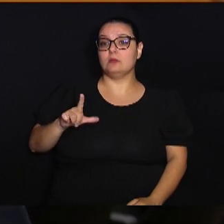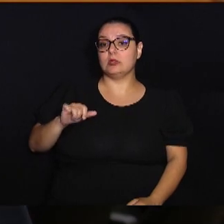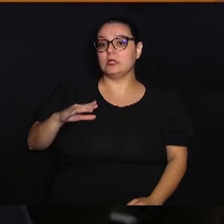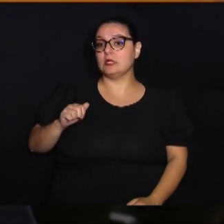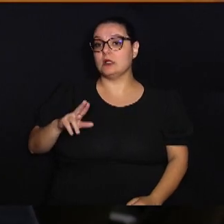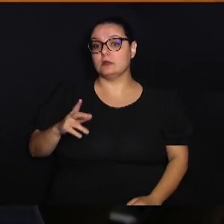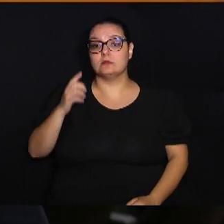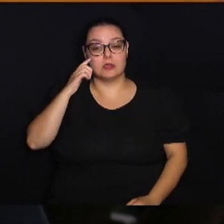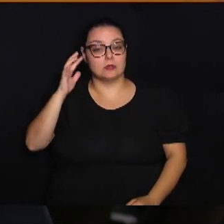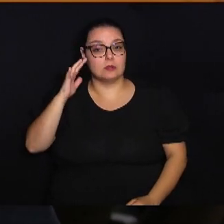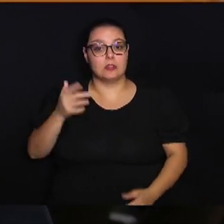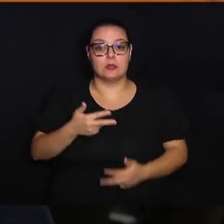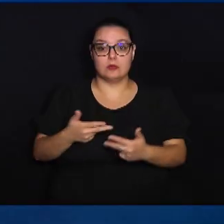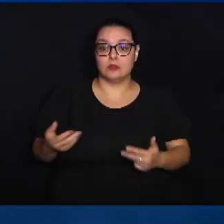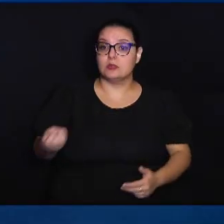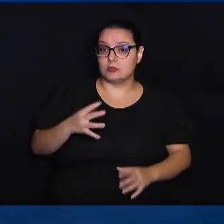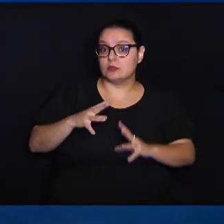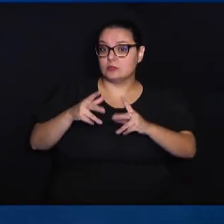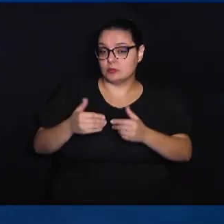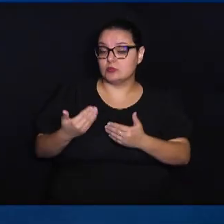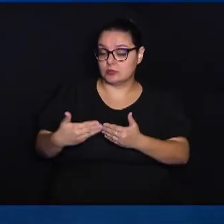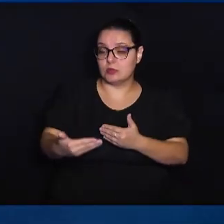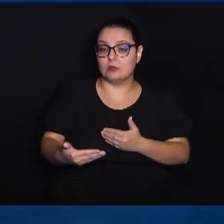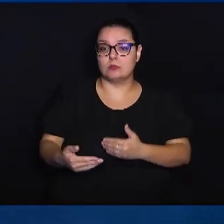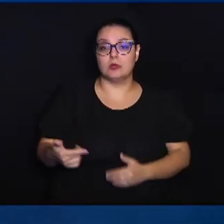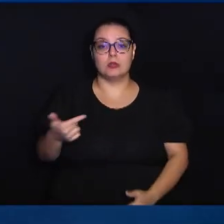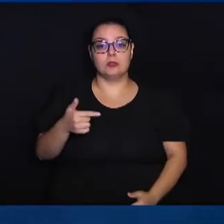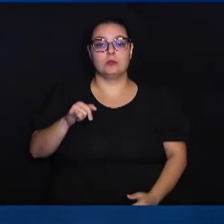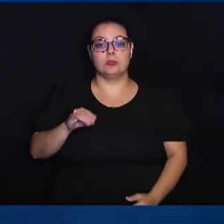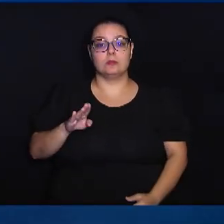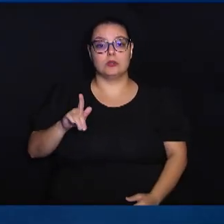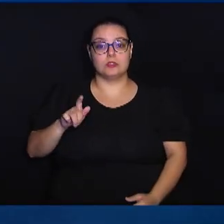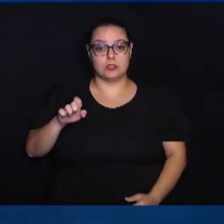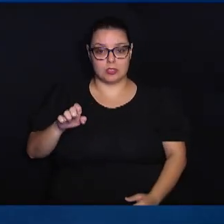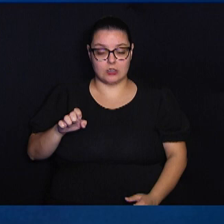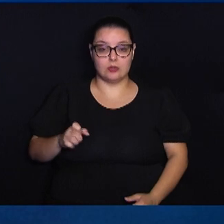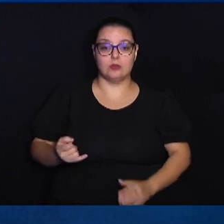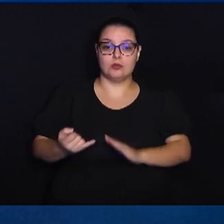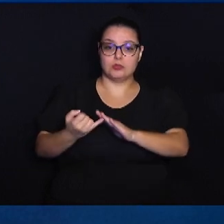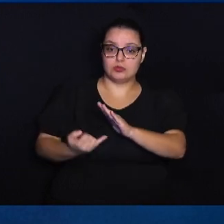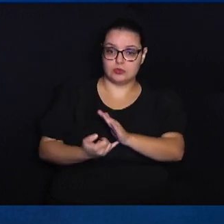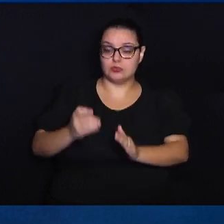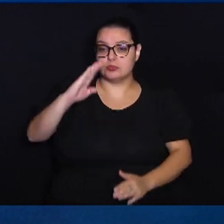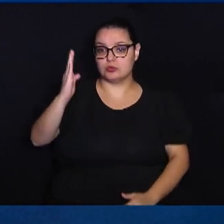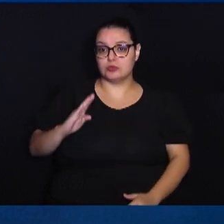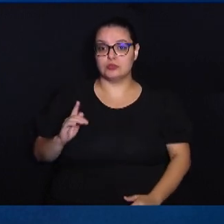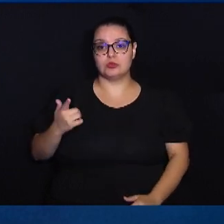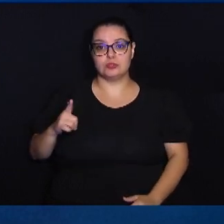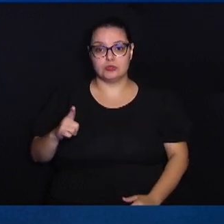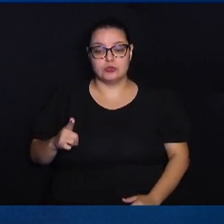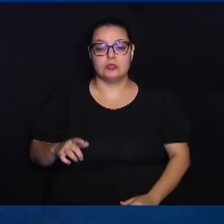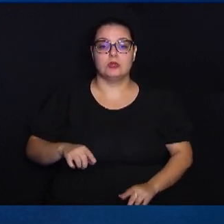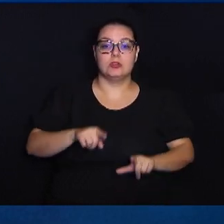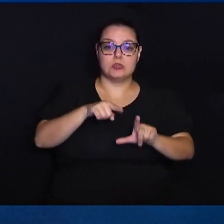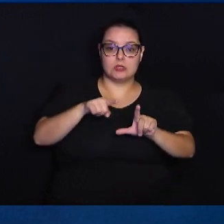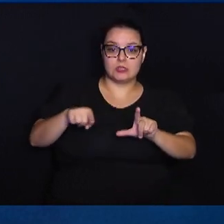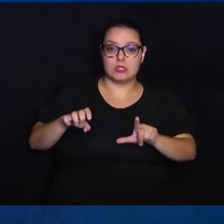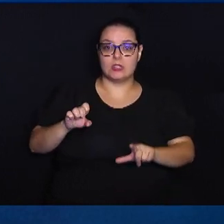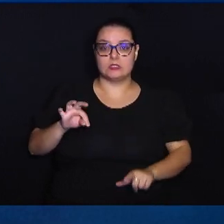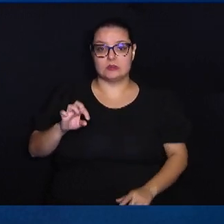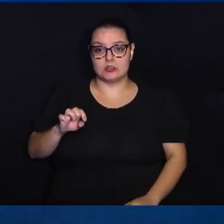popular. Como vereador, que hoje a gente tem a prerrogativa de ter as emendas impositivas, eu destinei R$80 mil para a curadoria